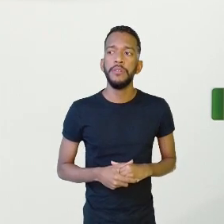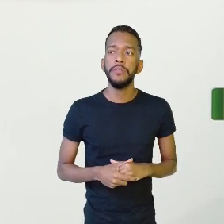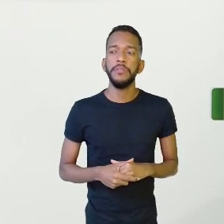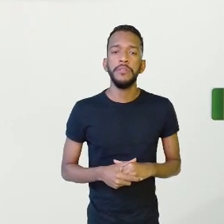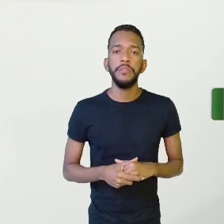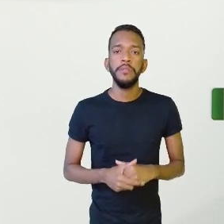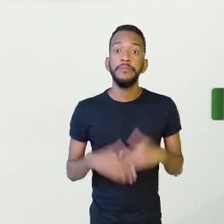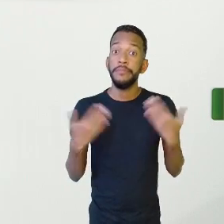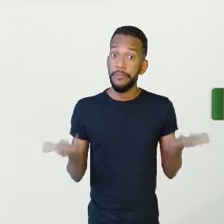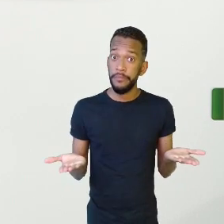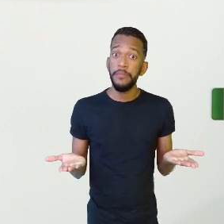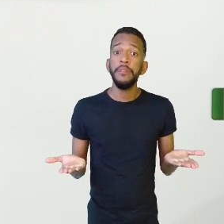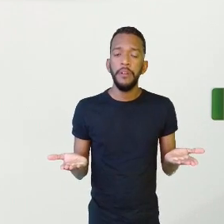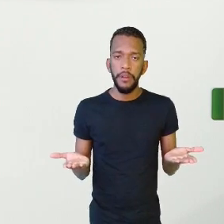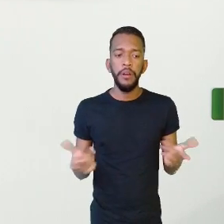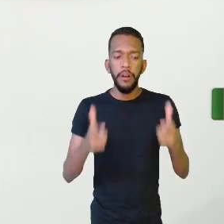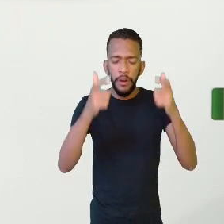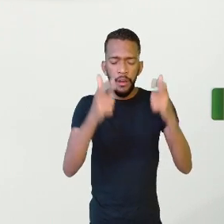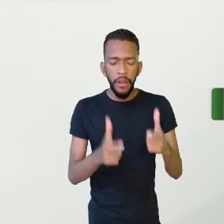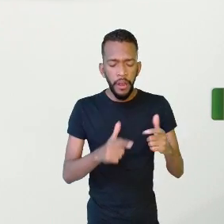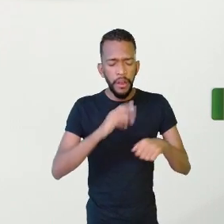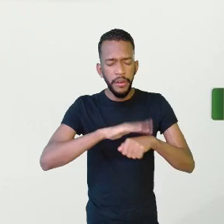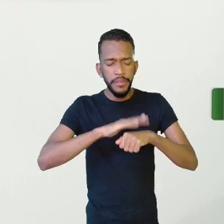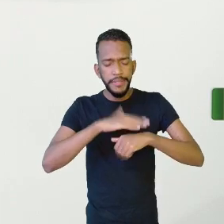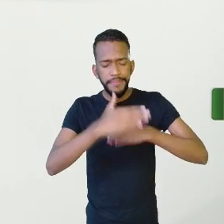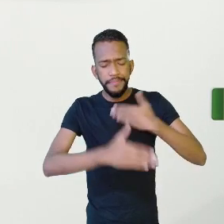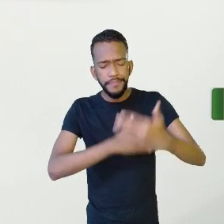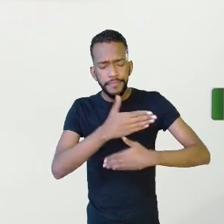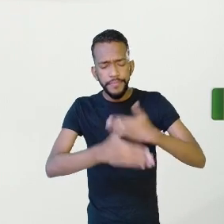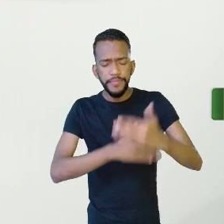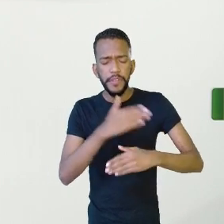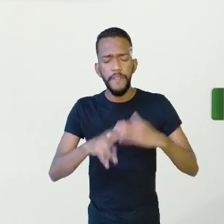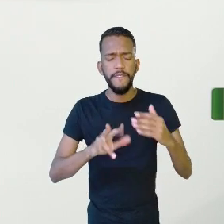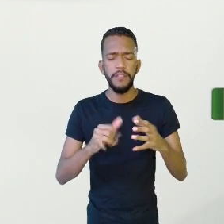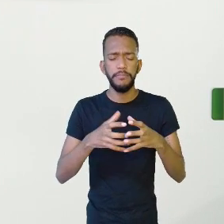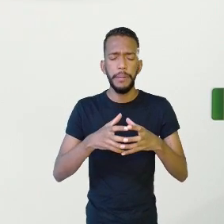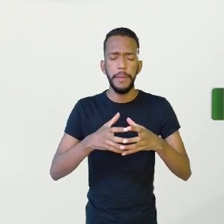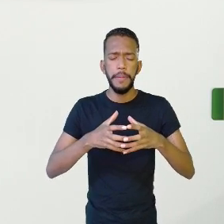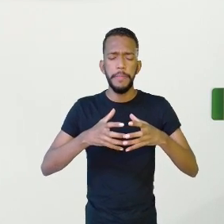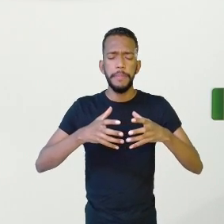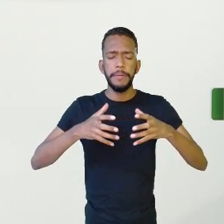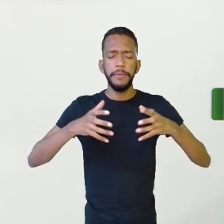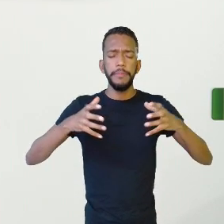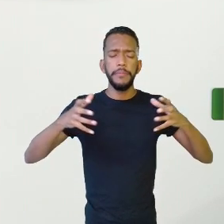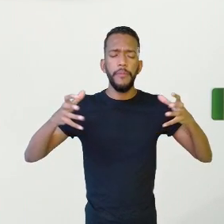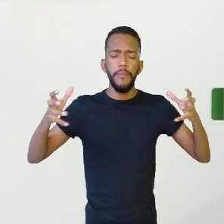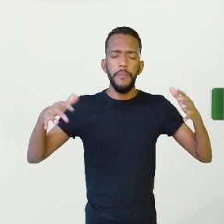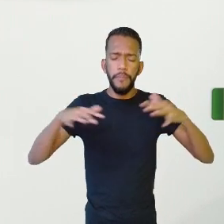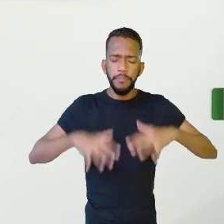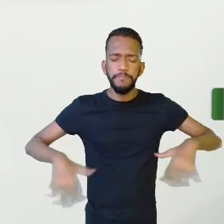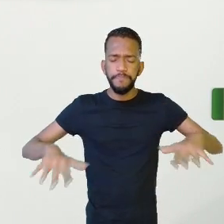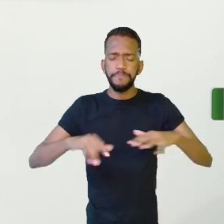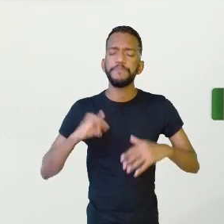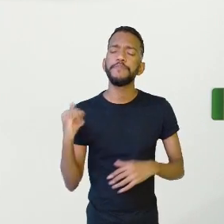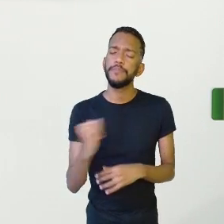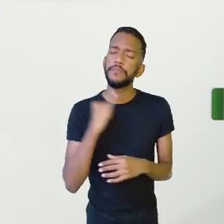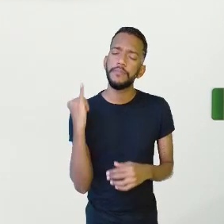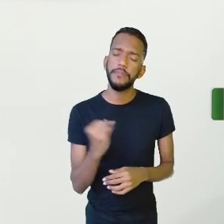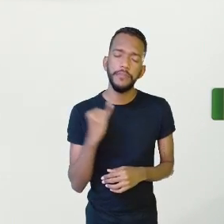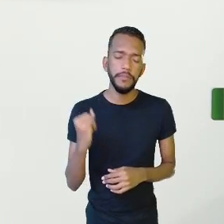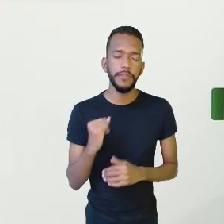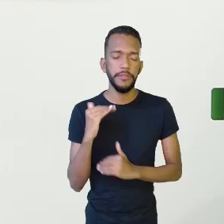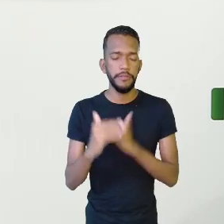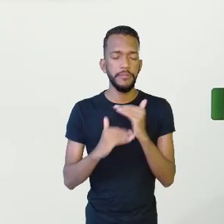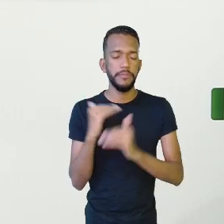Bom, esse lugar, com o passar do tempo, vai crescendo, tomando ares de importância e se